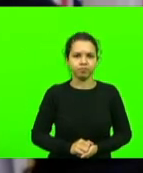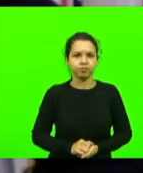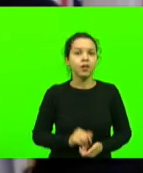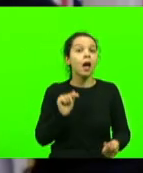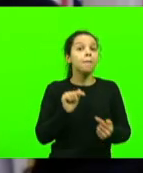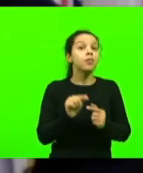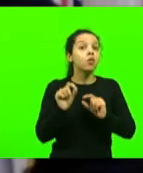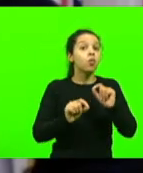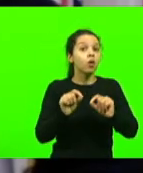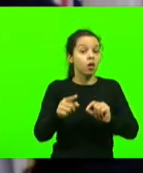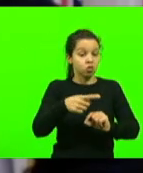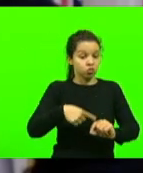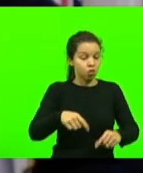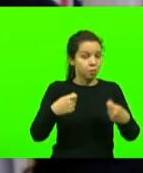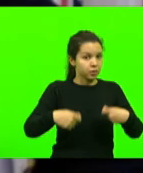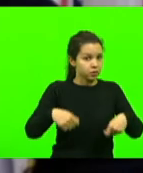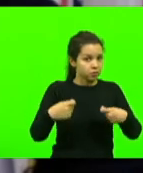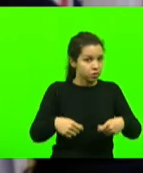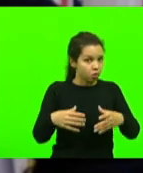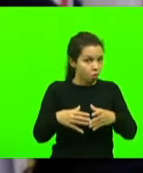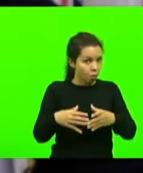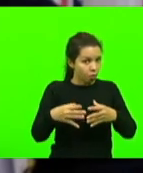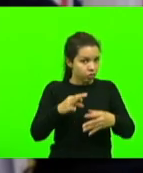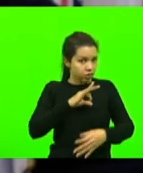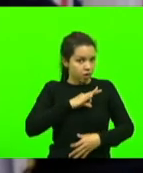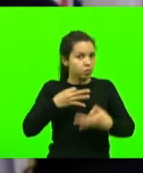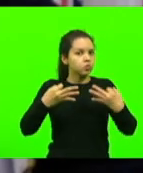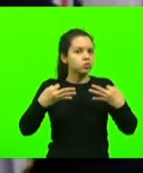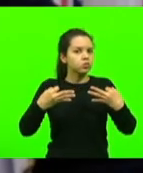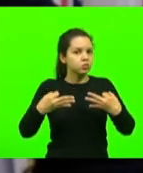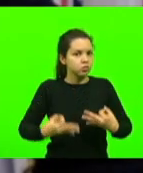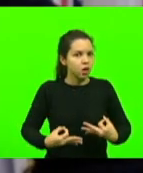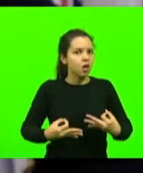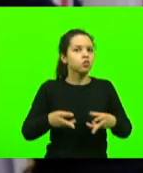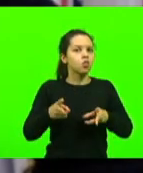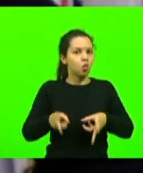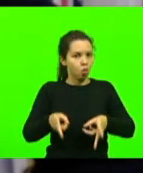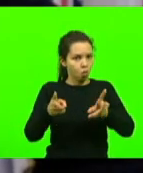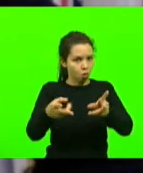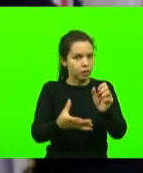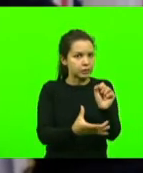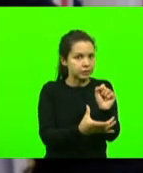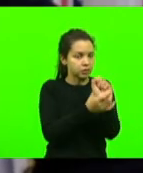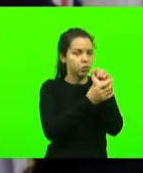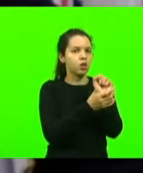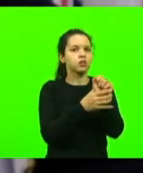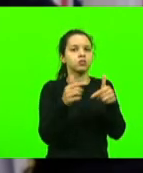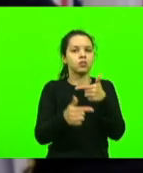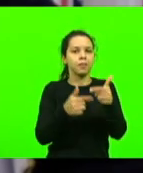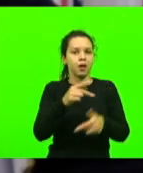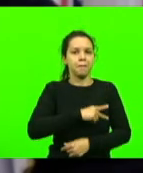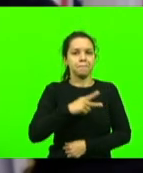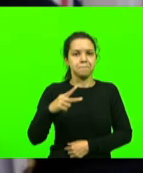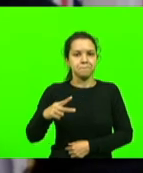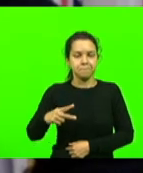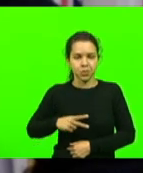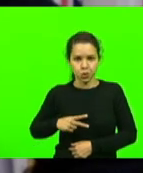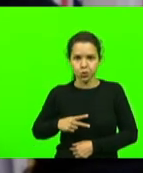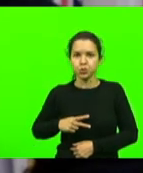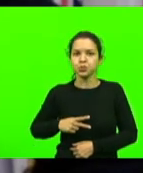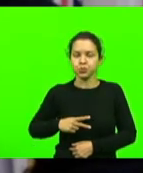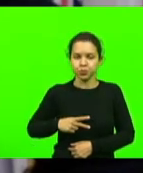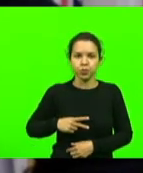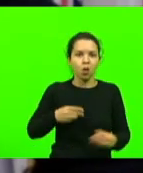trata de manter um corpo técnico estável permitindo continuidade e segurança dos serviços públicos e não